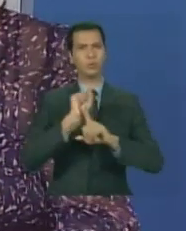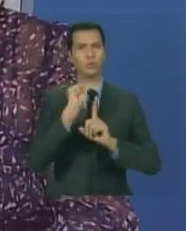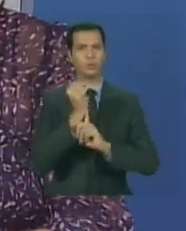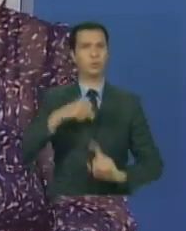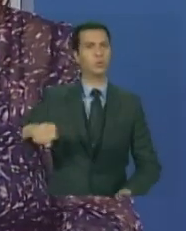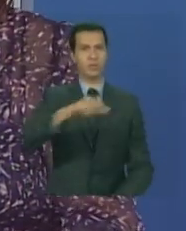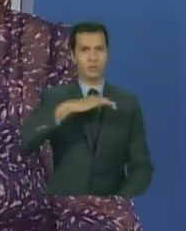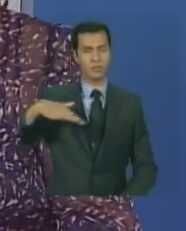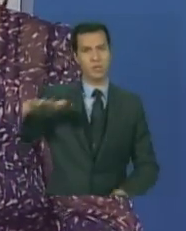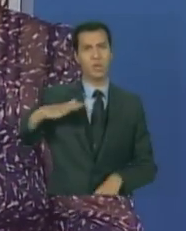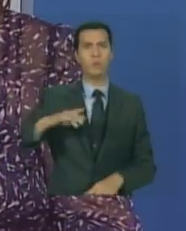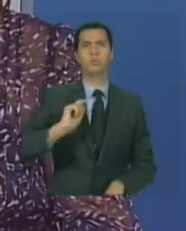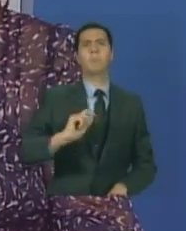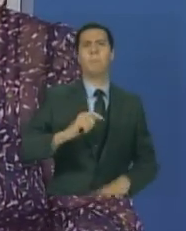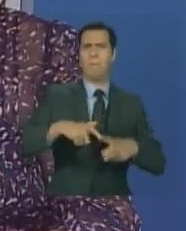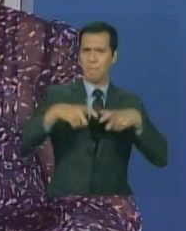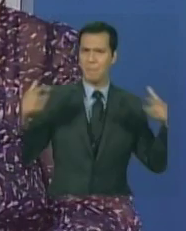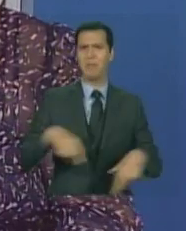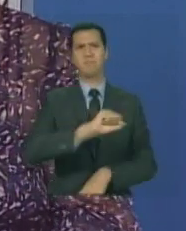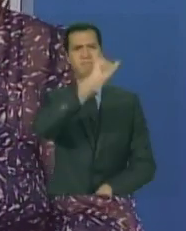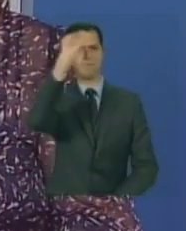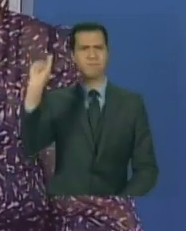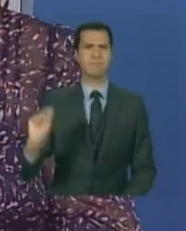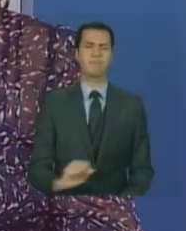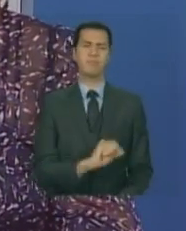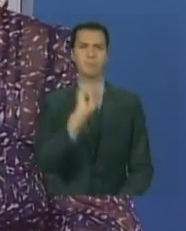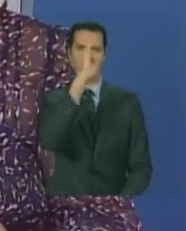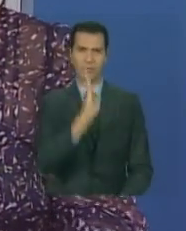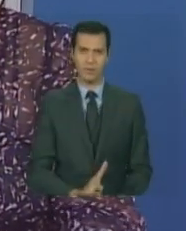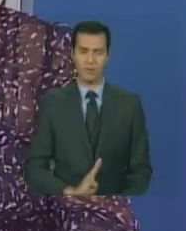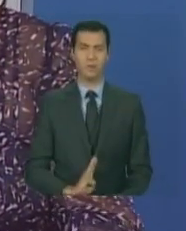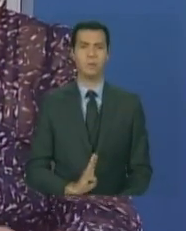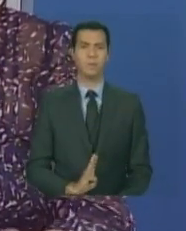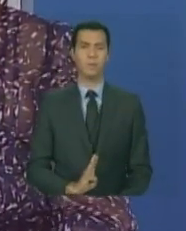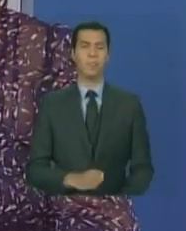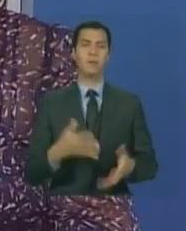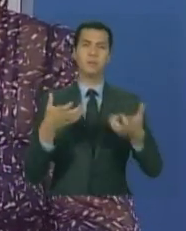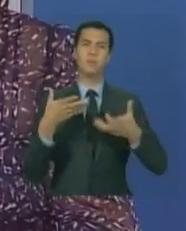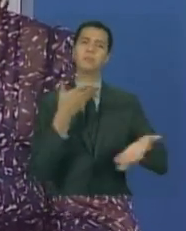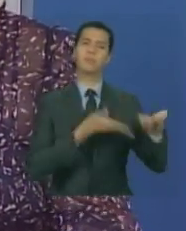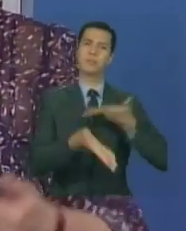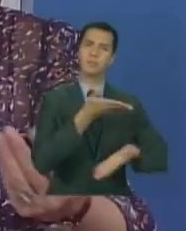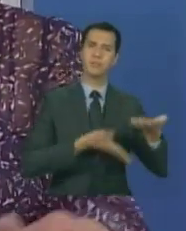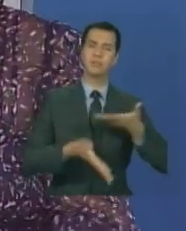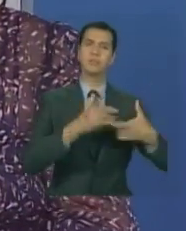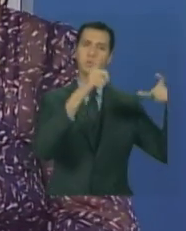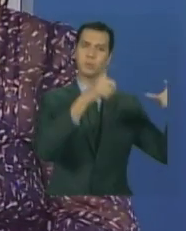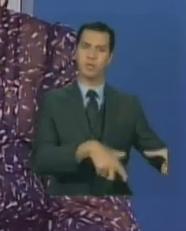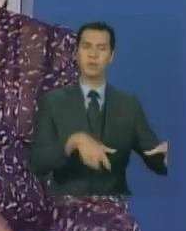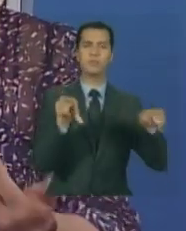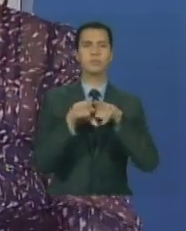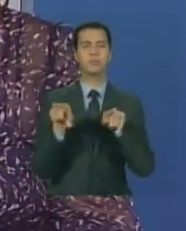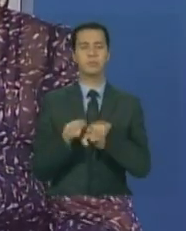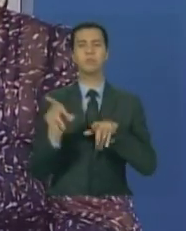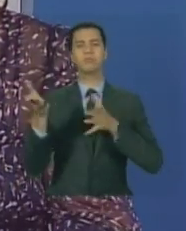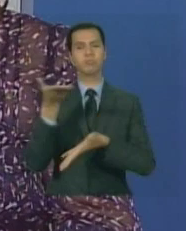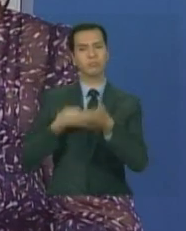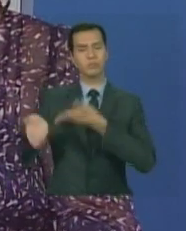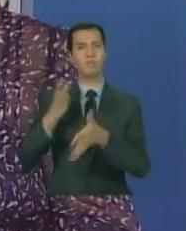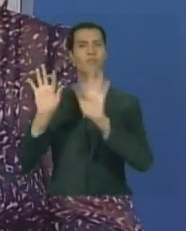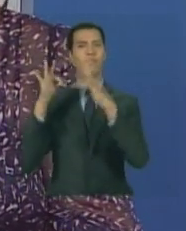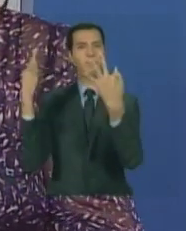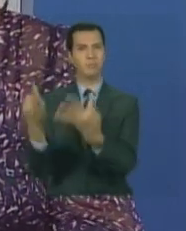nessa direção do aprofundamento da relação nos territórios com as famílias, para